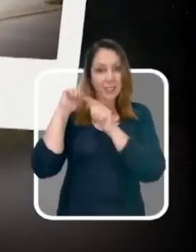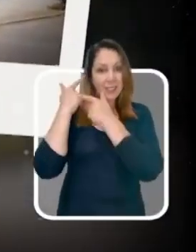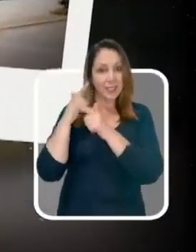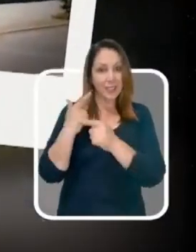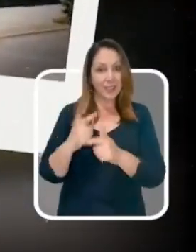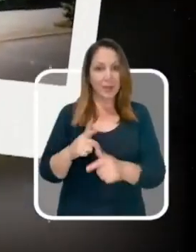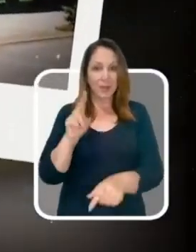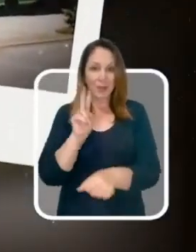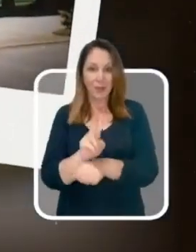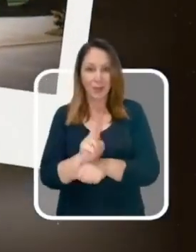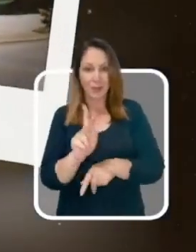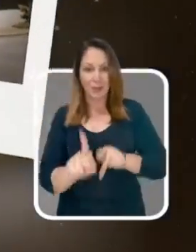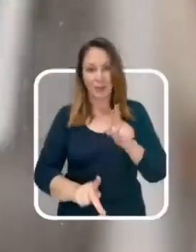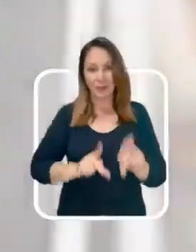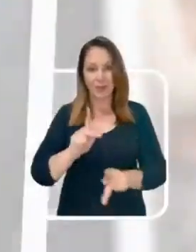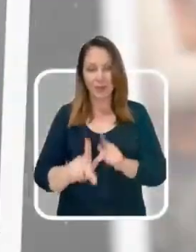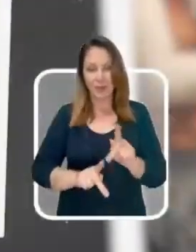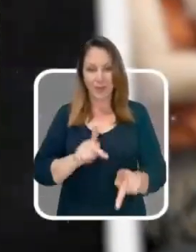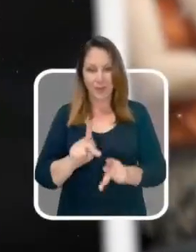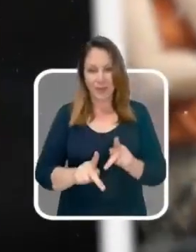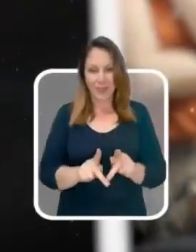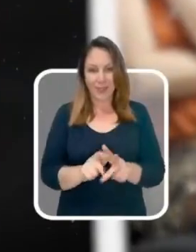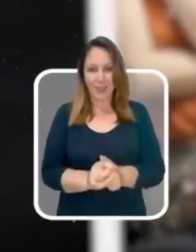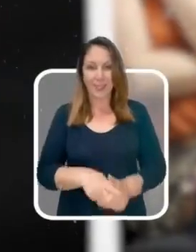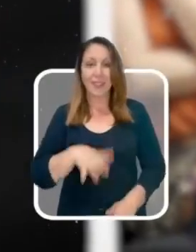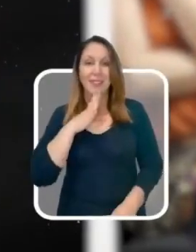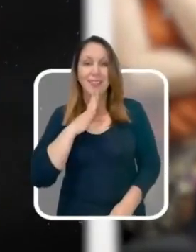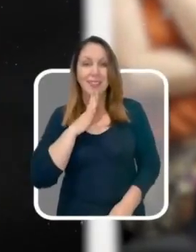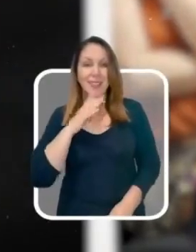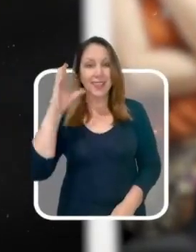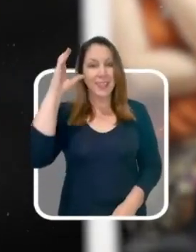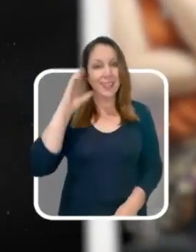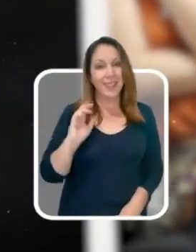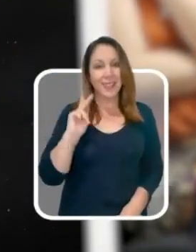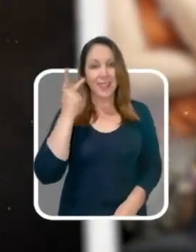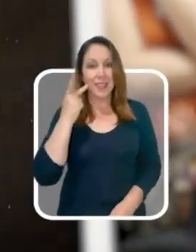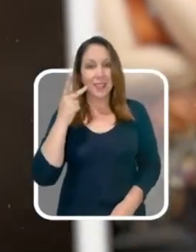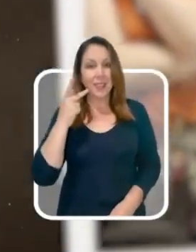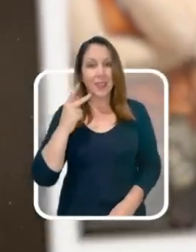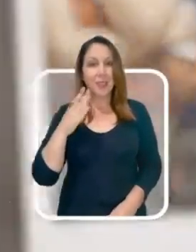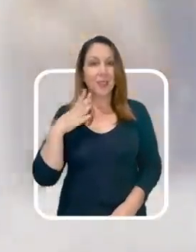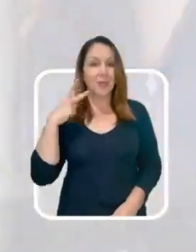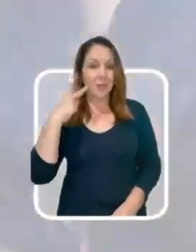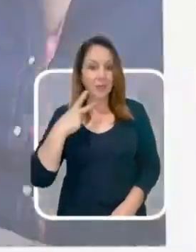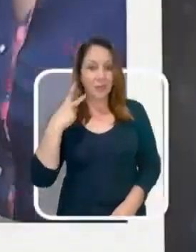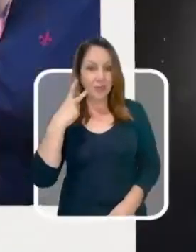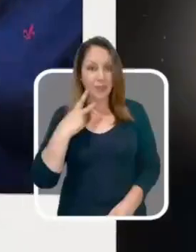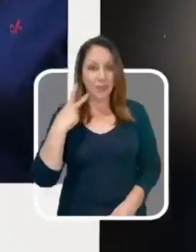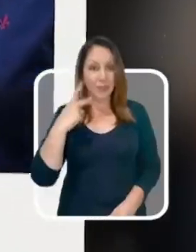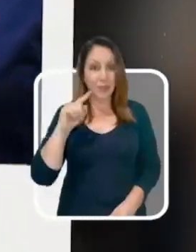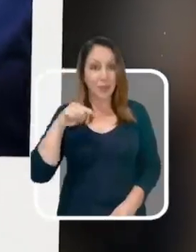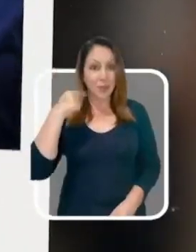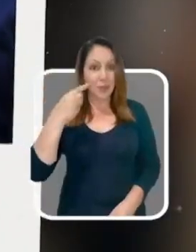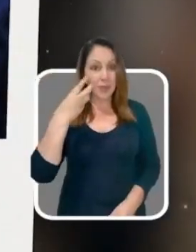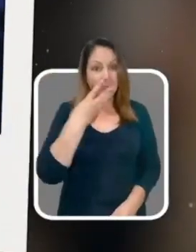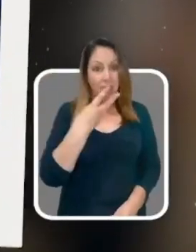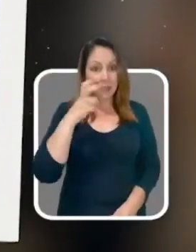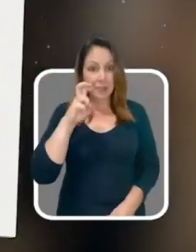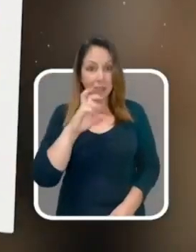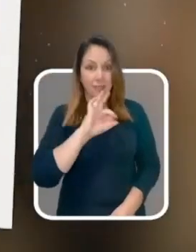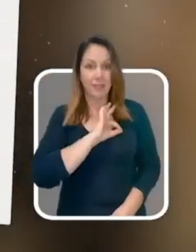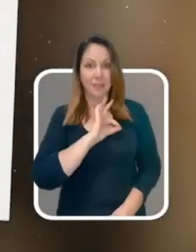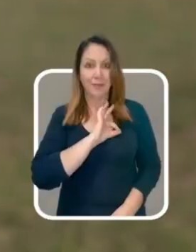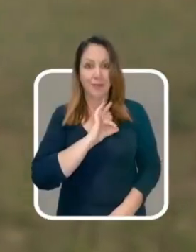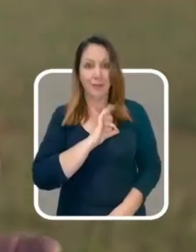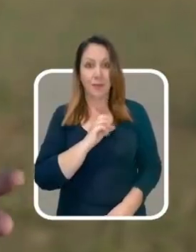pública e ao cuidado com as pessoas. Conheci a Chiara quando eleito vereador, depois de atuar por 35 anos na segurança